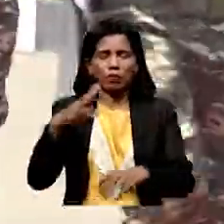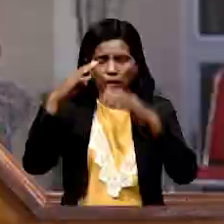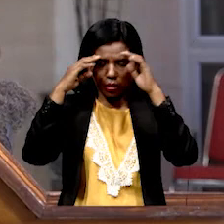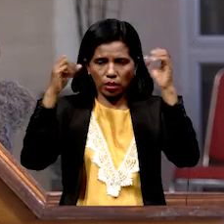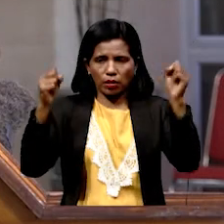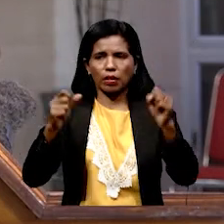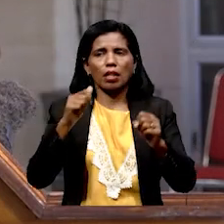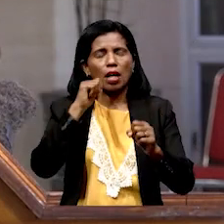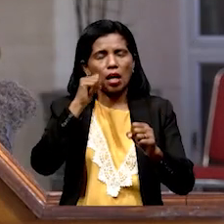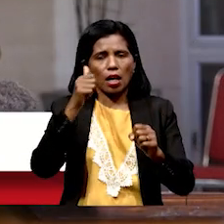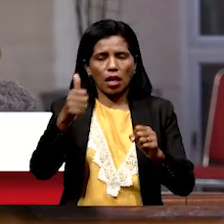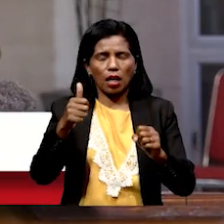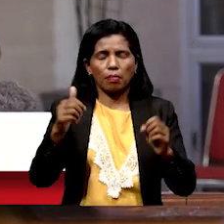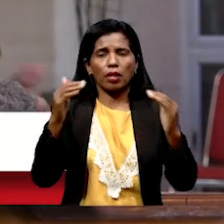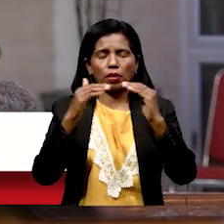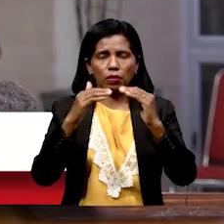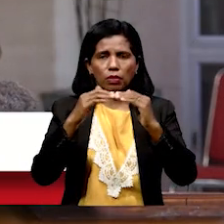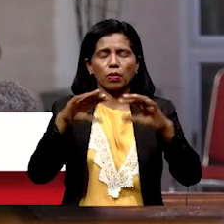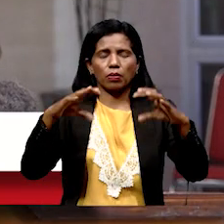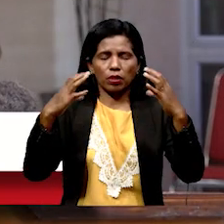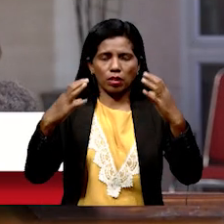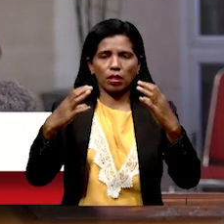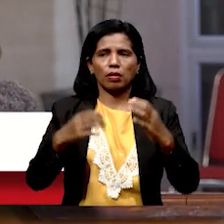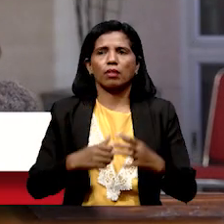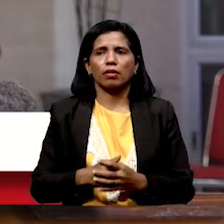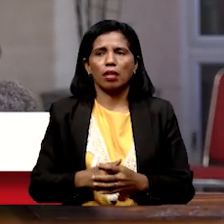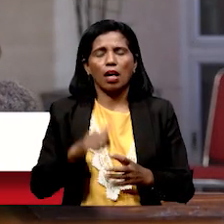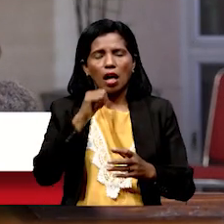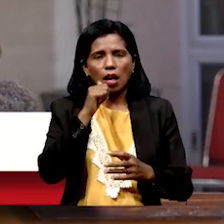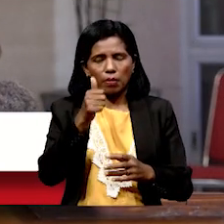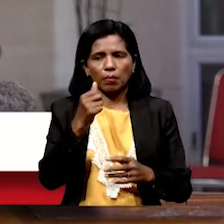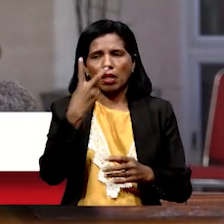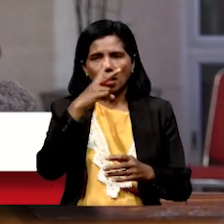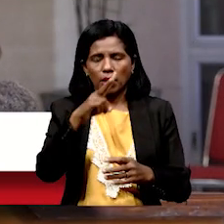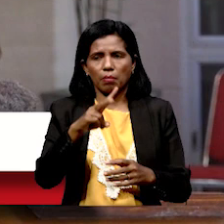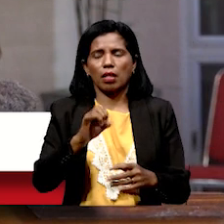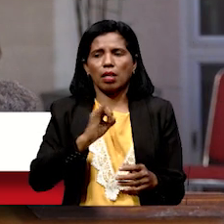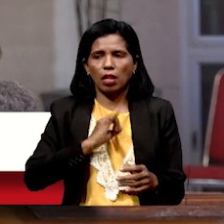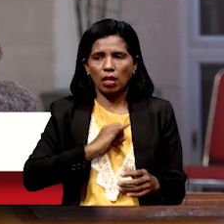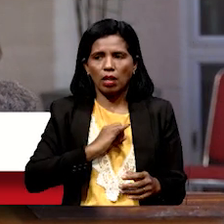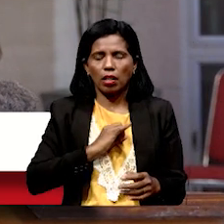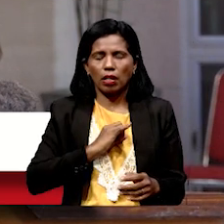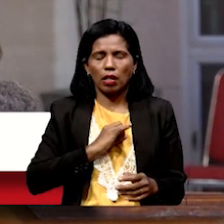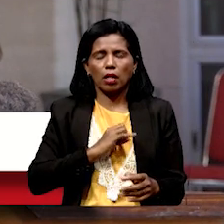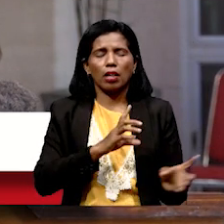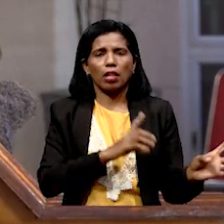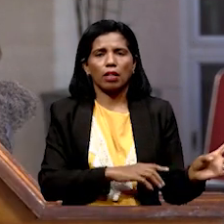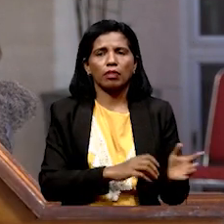reunião Conselho Superior de Defesa e Segurança, abam aca. Hare com a banha reforma, a unha resignação,